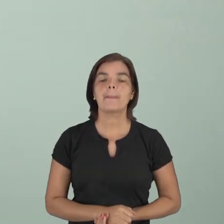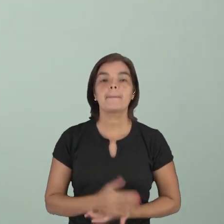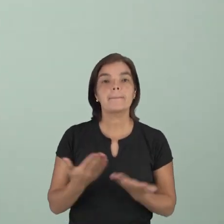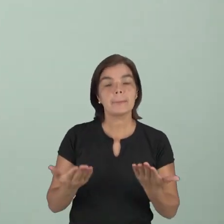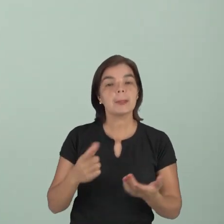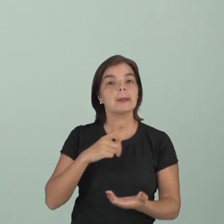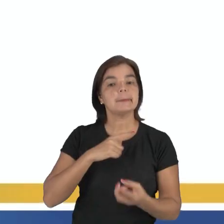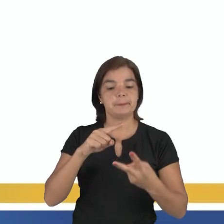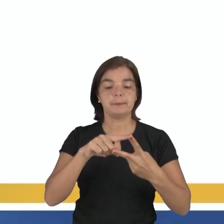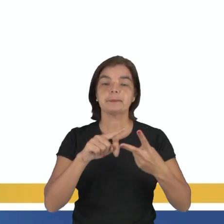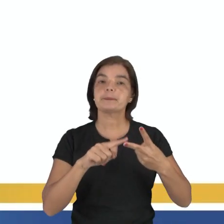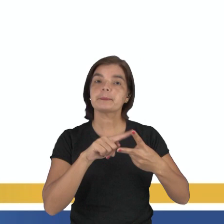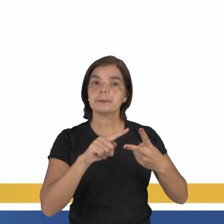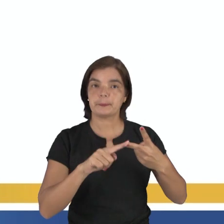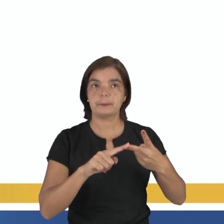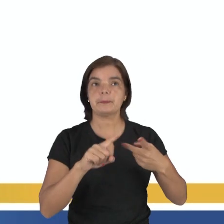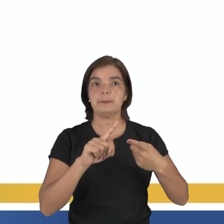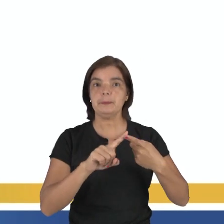Aí tem